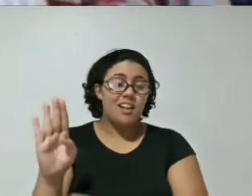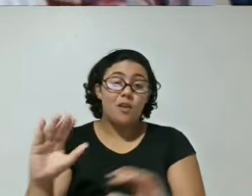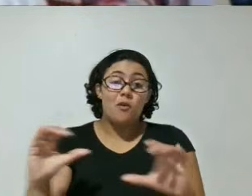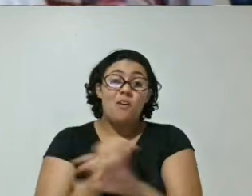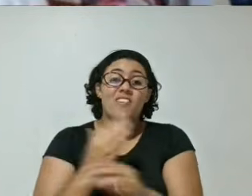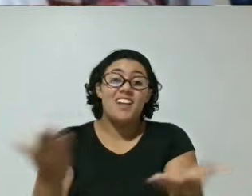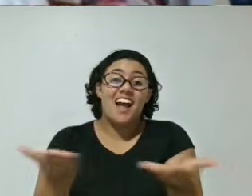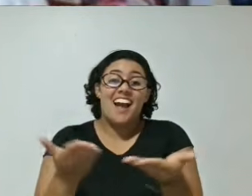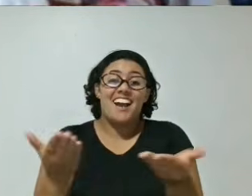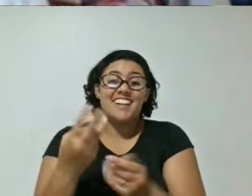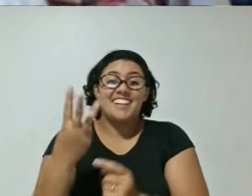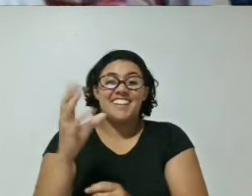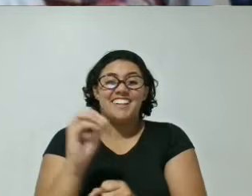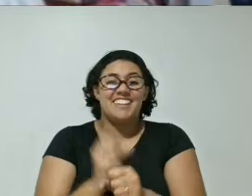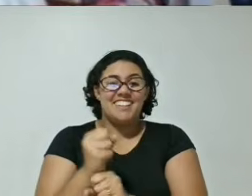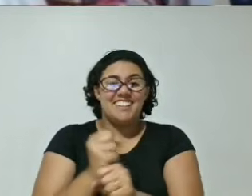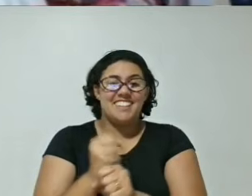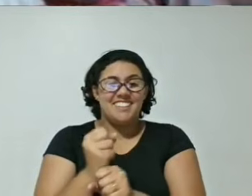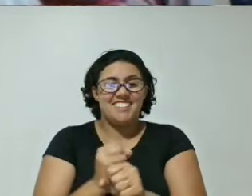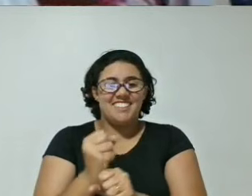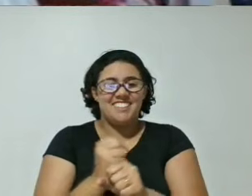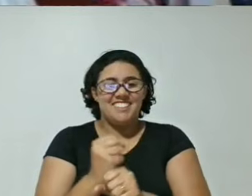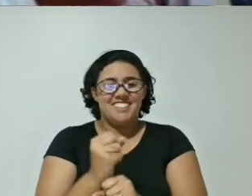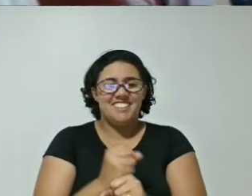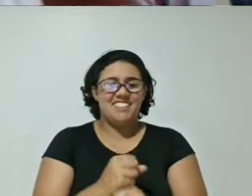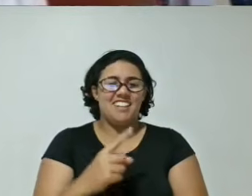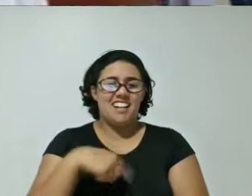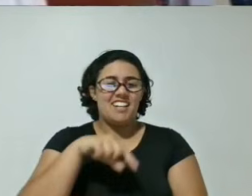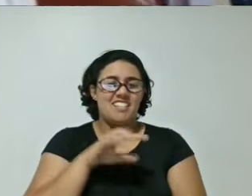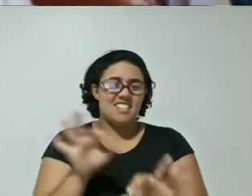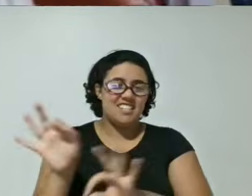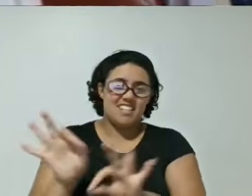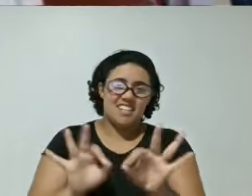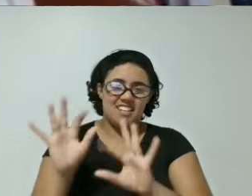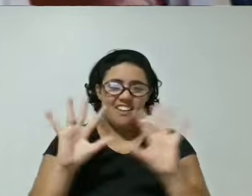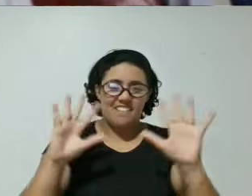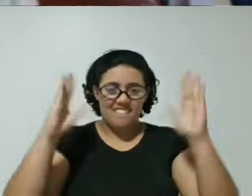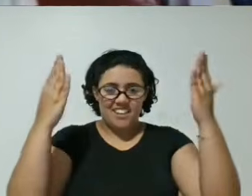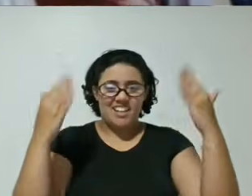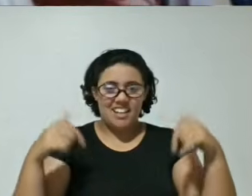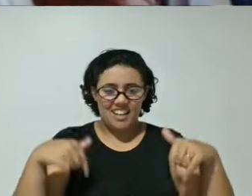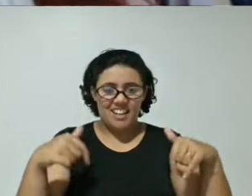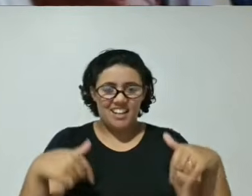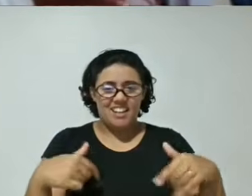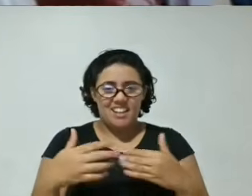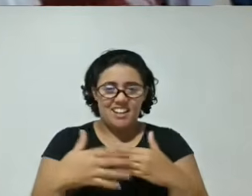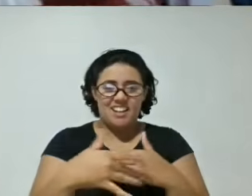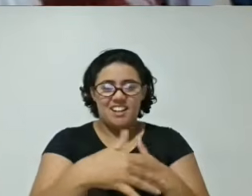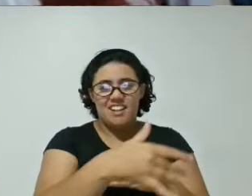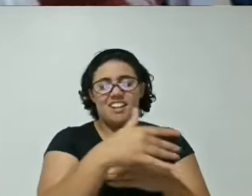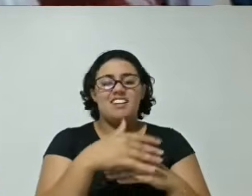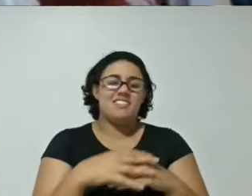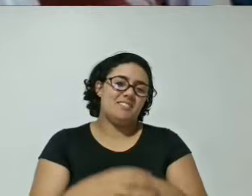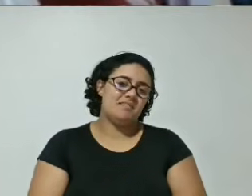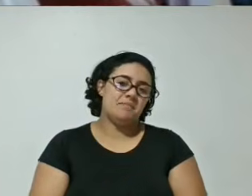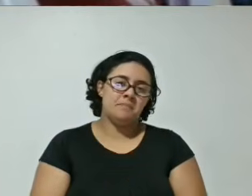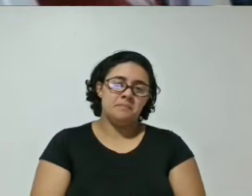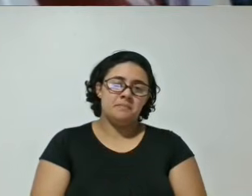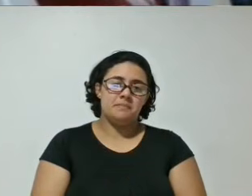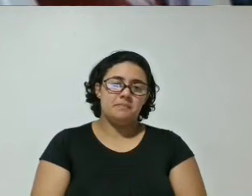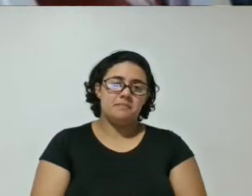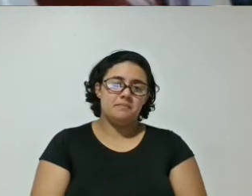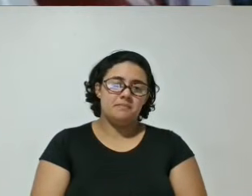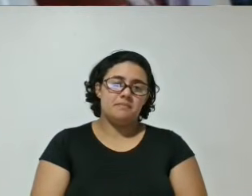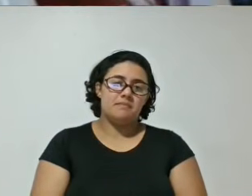estamos completando aí, completou 30 anos e a gente está nessas comemorações aí ao longo. Ué,